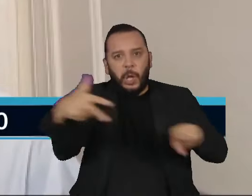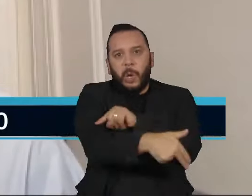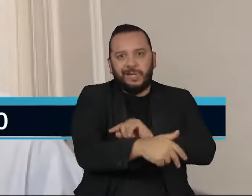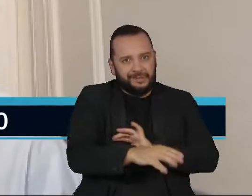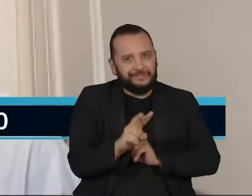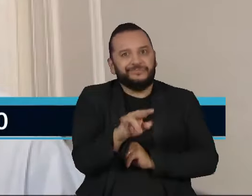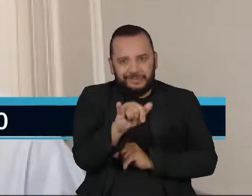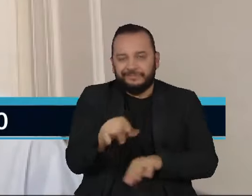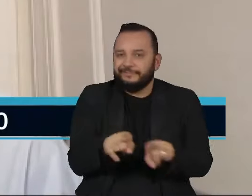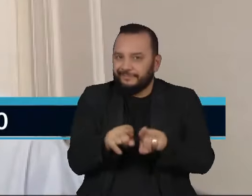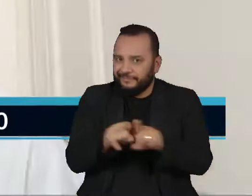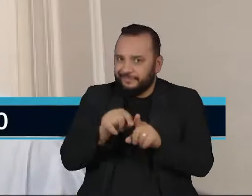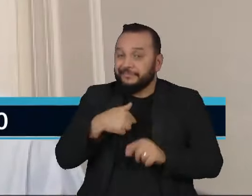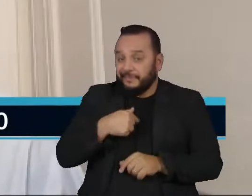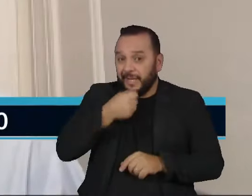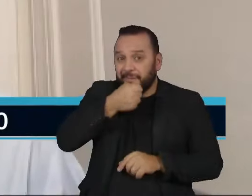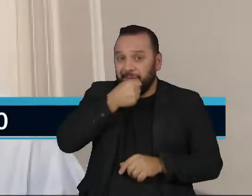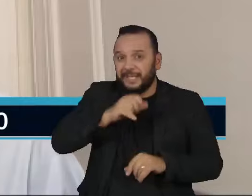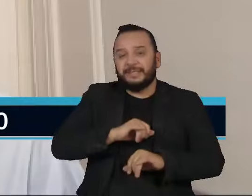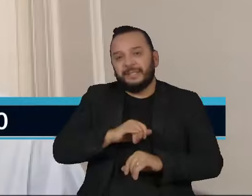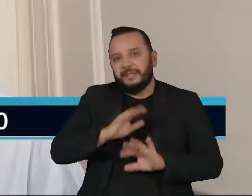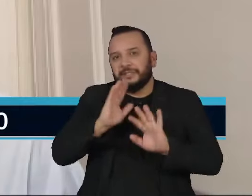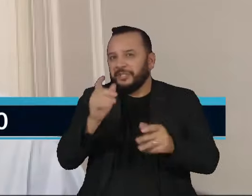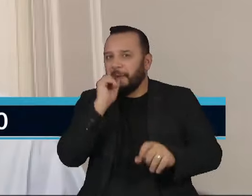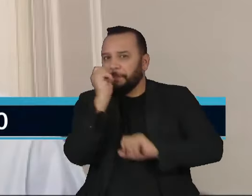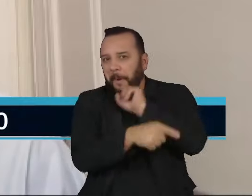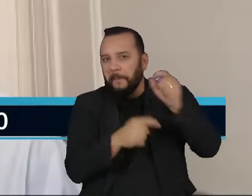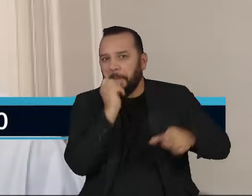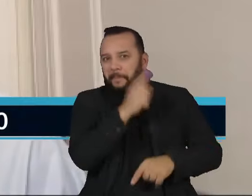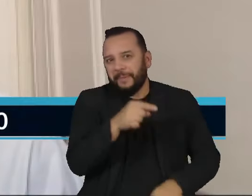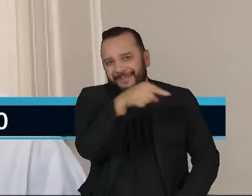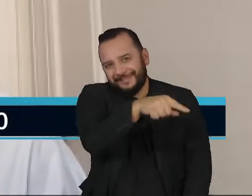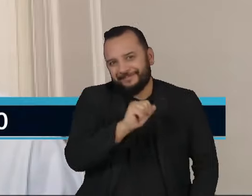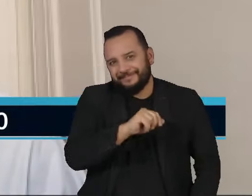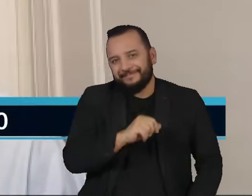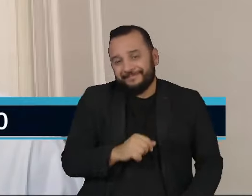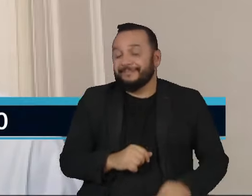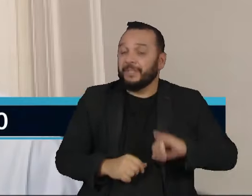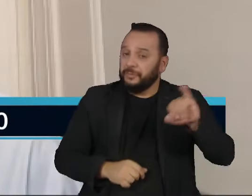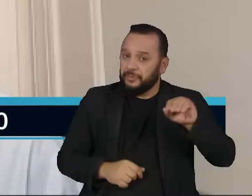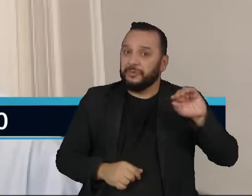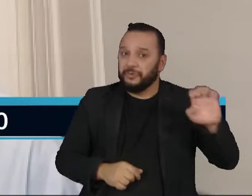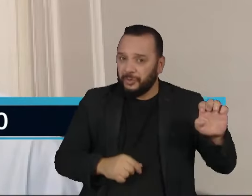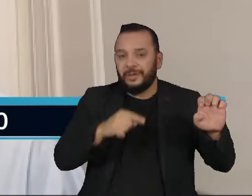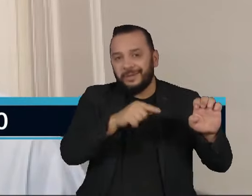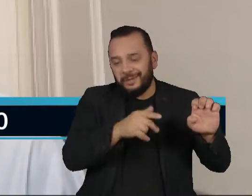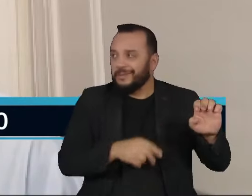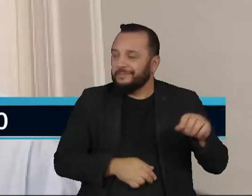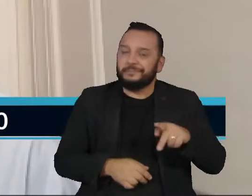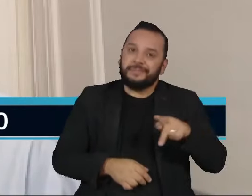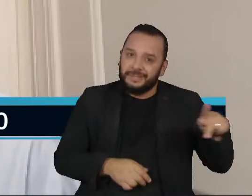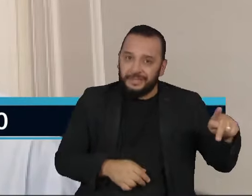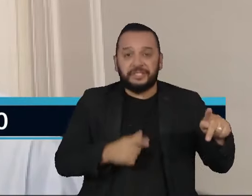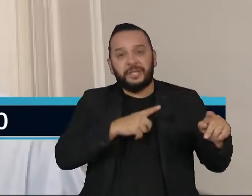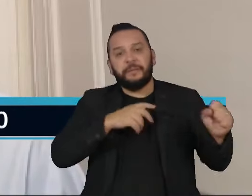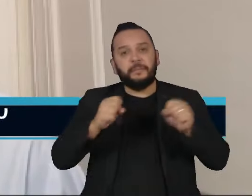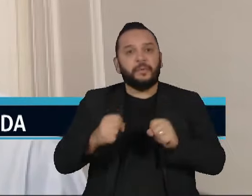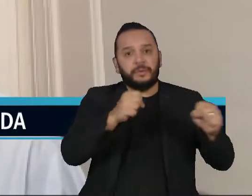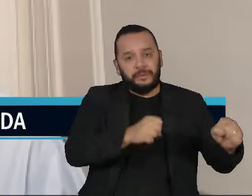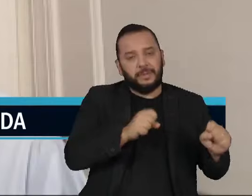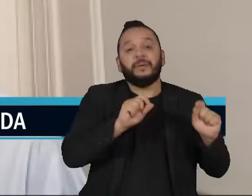para os democratas é algo bastante sensível. É uma questão extremamente pessoal, né, do Biden, né, porque um presidente ele sempre tem o poder político e o